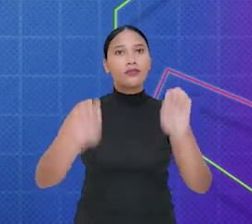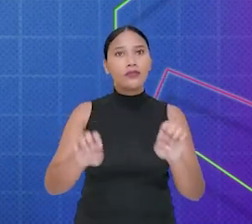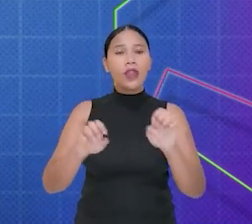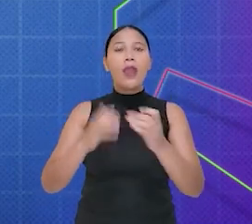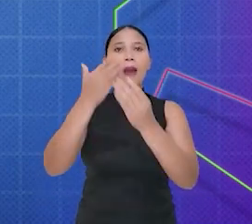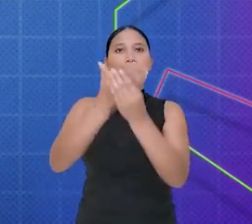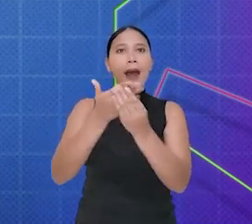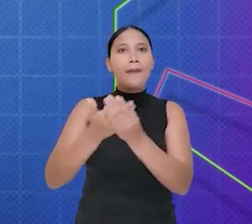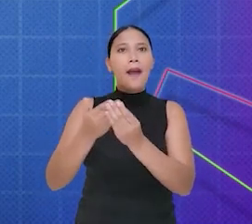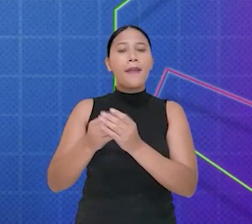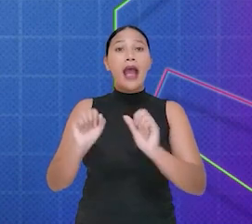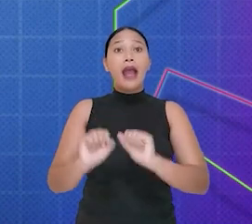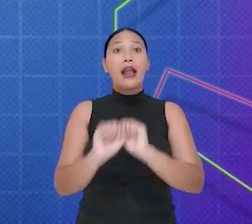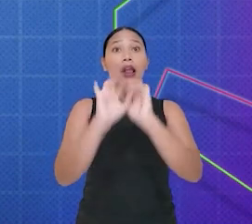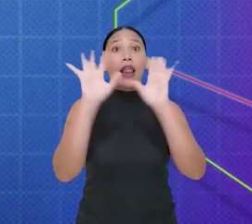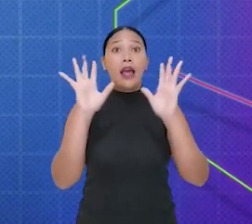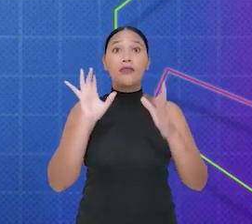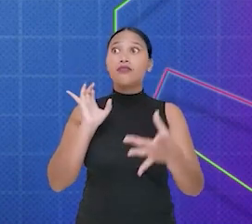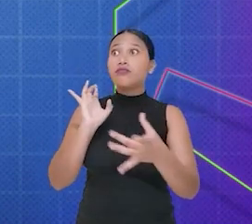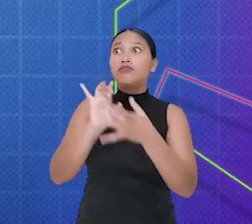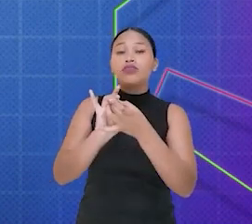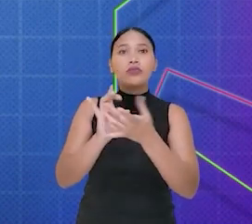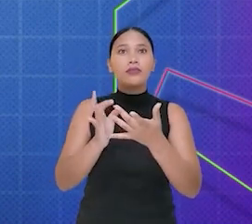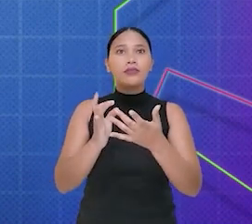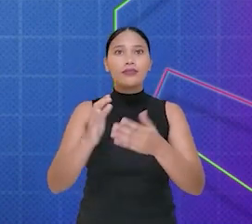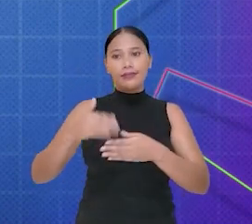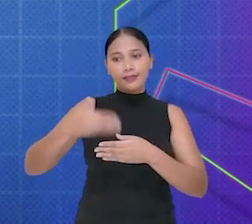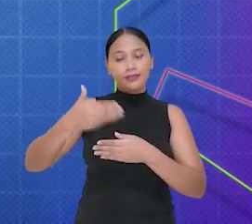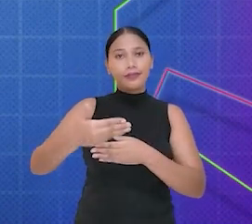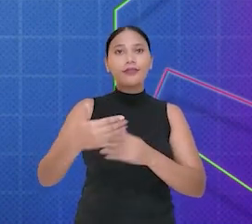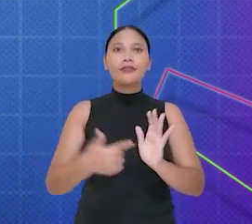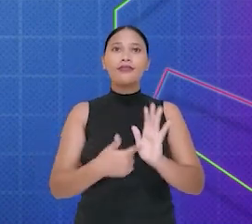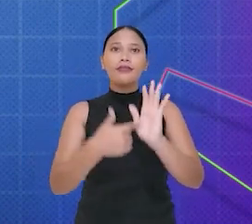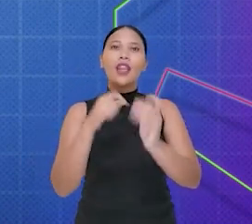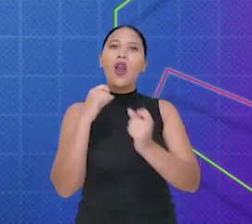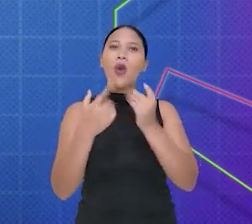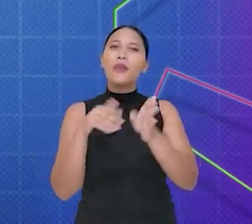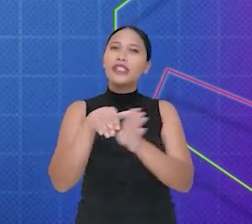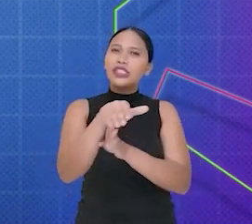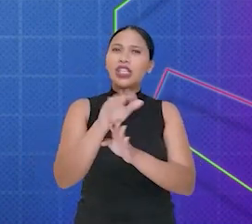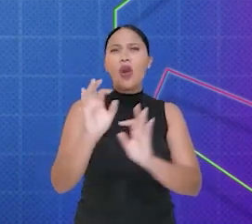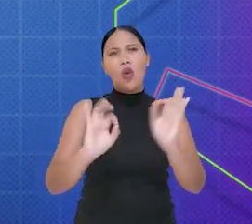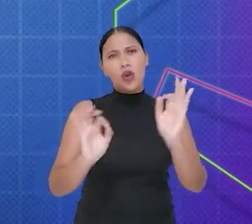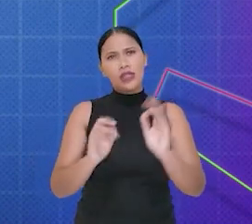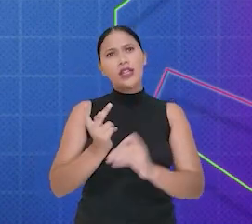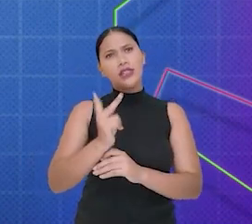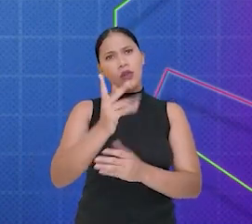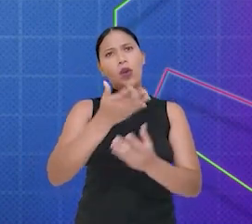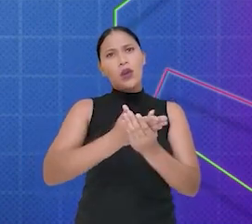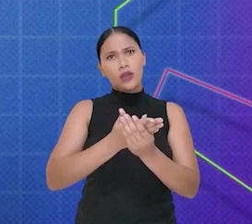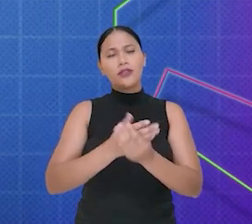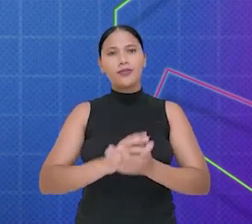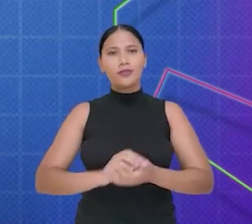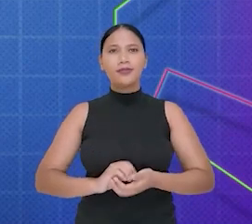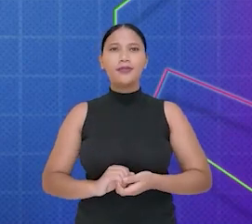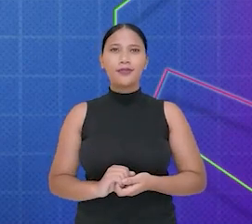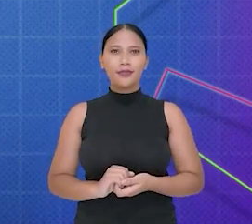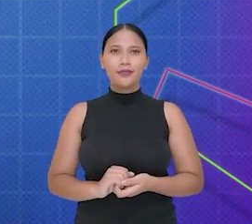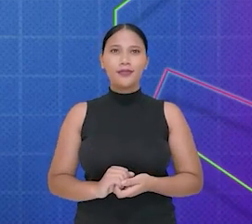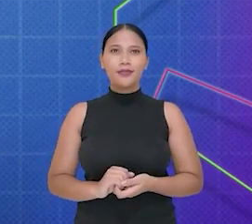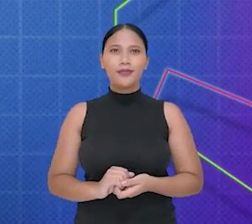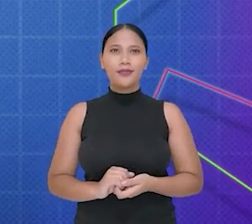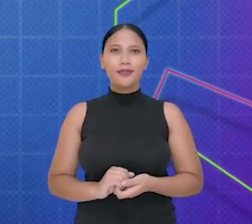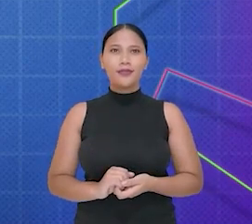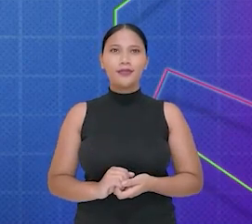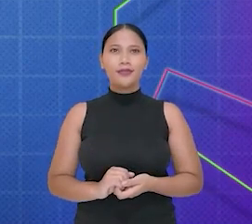importante criar uma estrutura de pastas clara e intuitiva. A seguir, eu vou apresentar algumas dicas para organizar seus arquivos e pastas